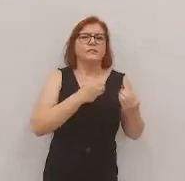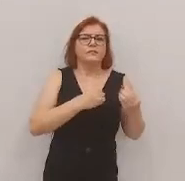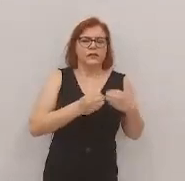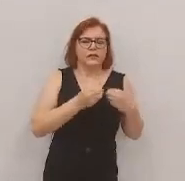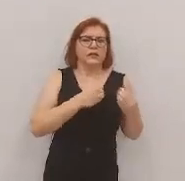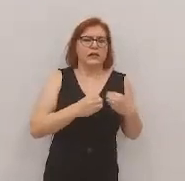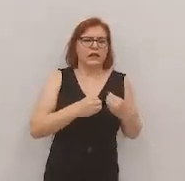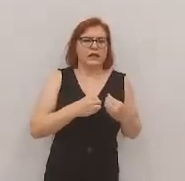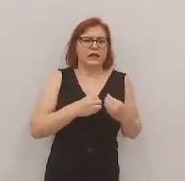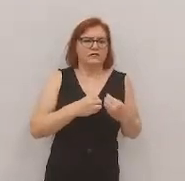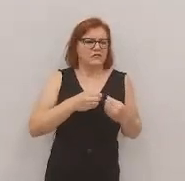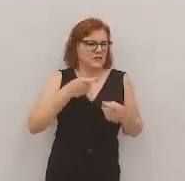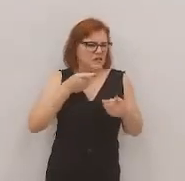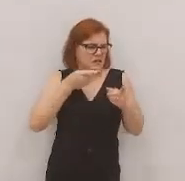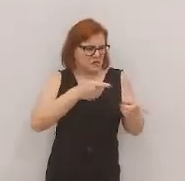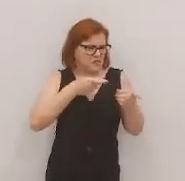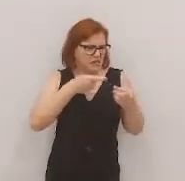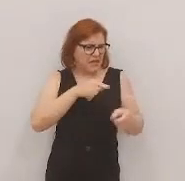você pecou.